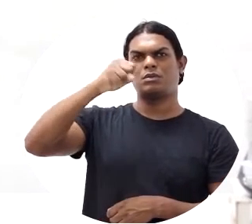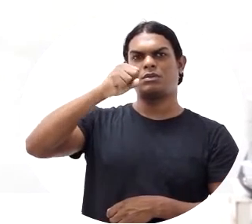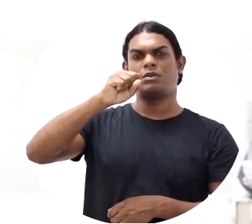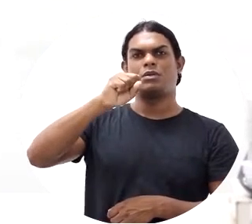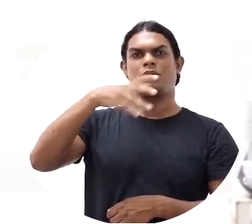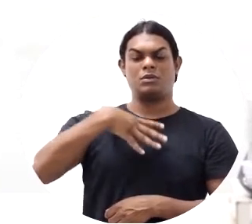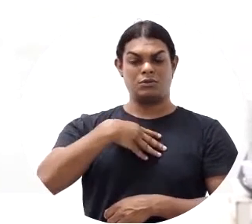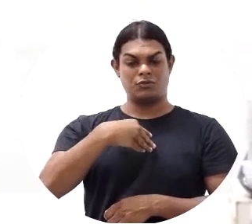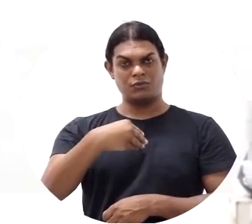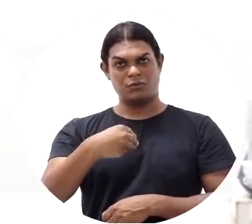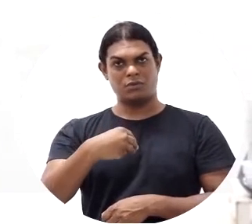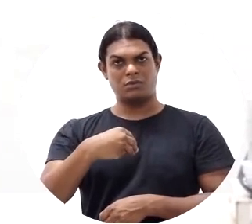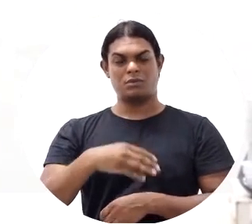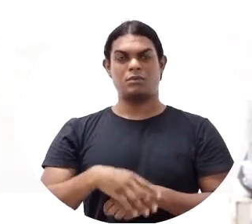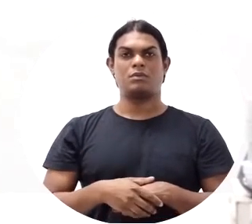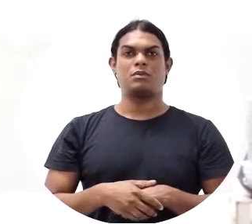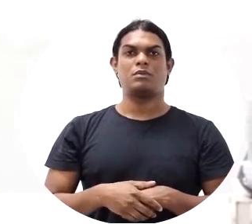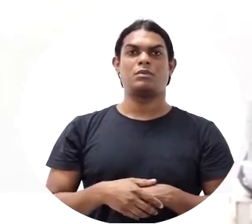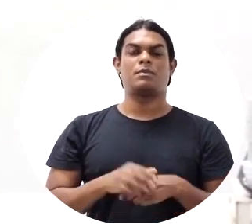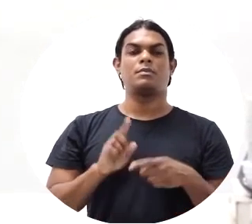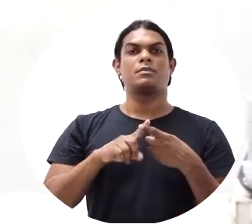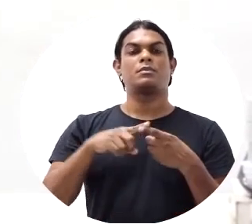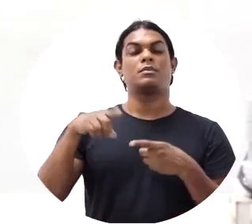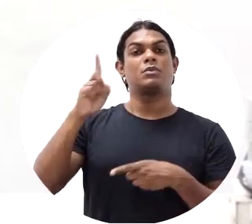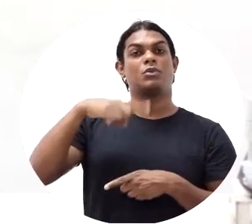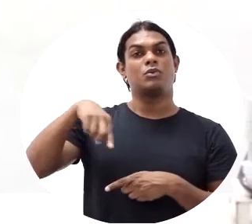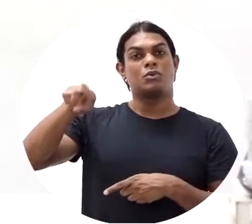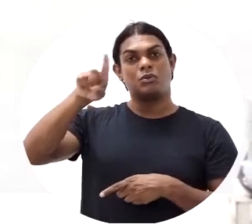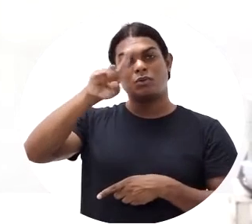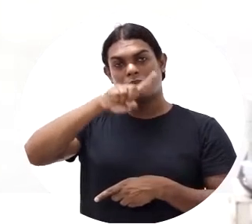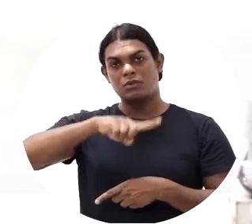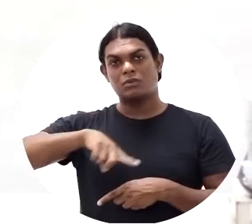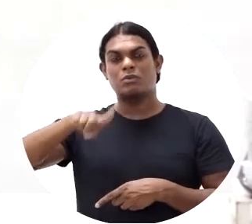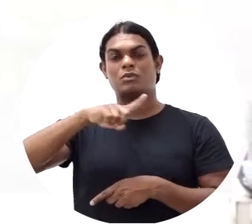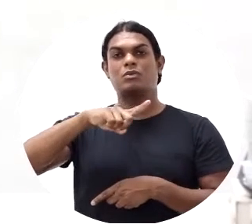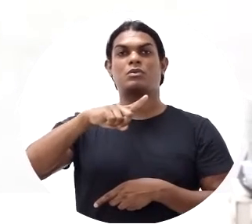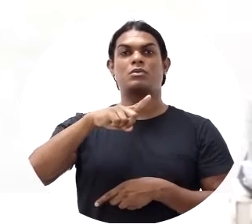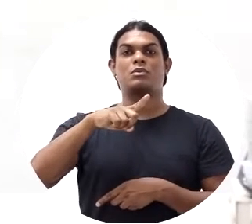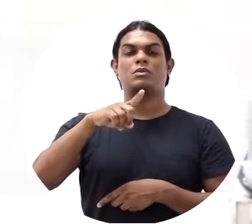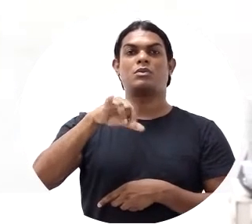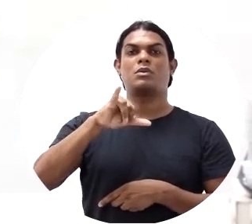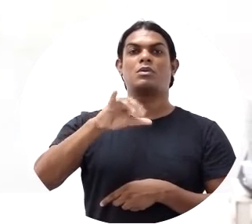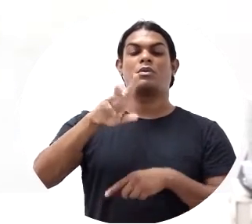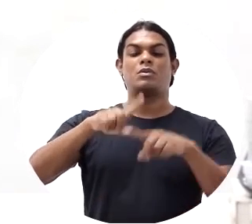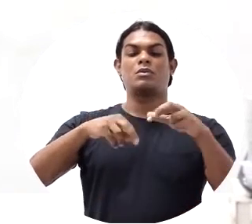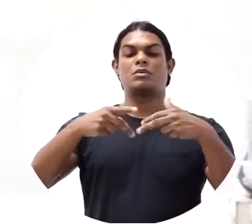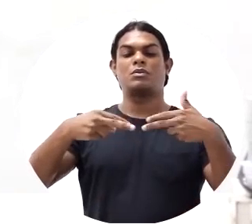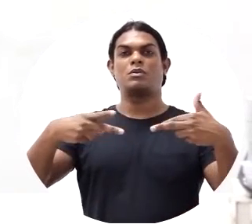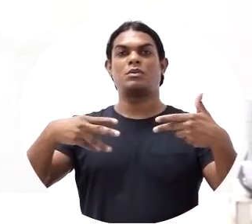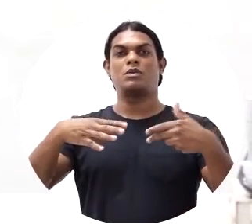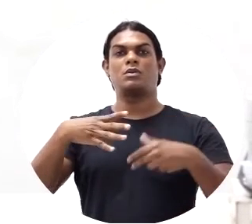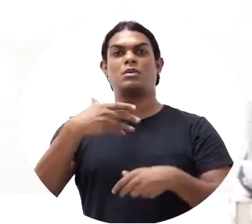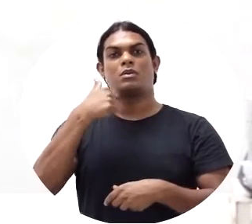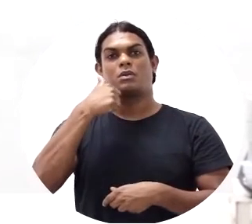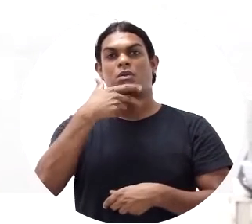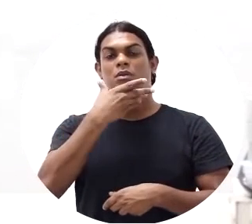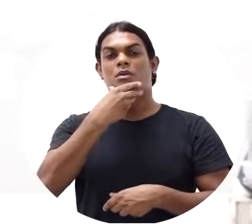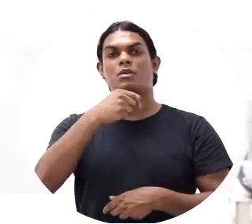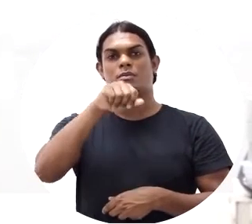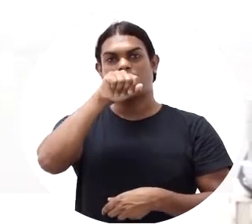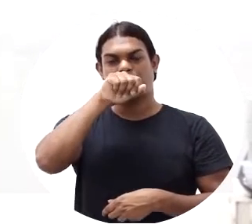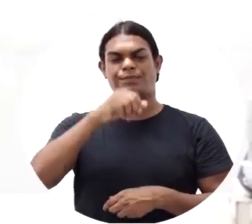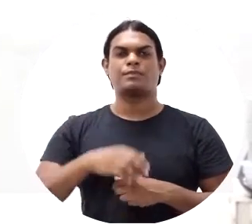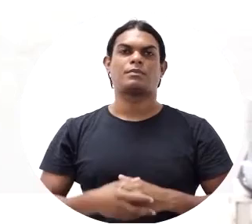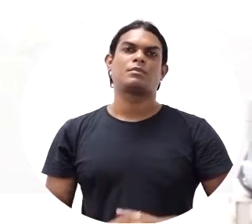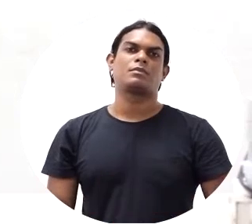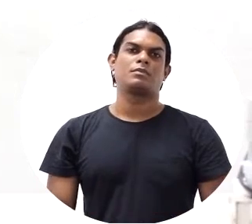o final, que é o outro circulado de vermelho, que é considerado o item pai, que é o produto final. Então, eu tenho os insumos que